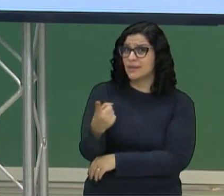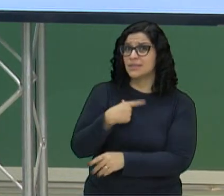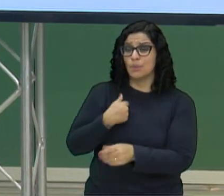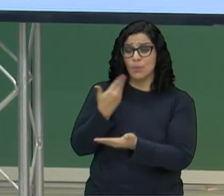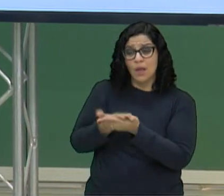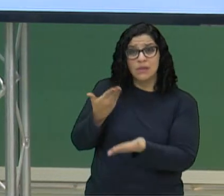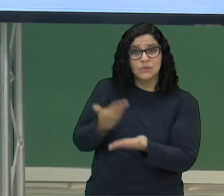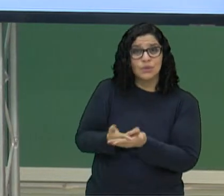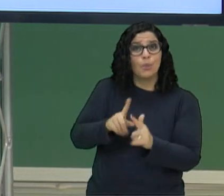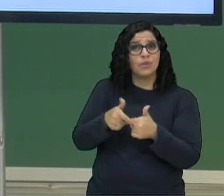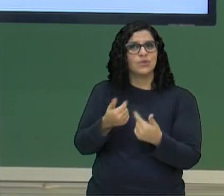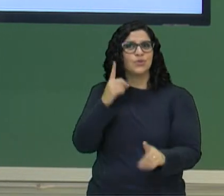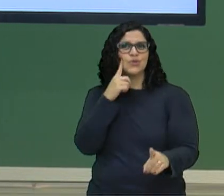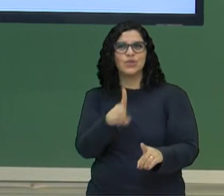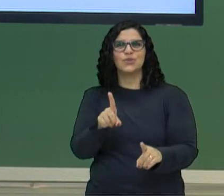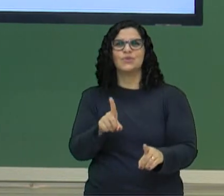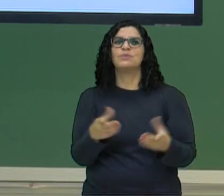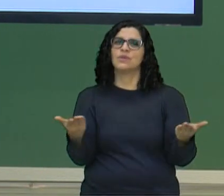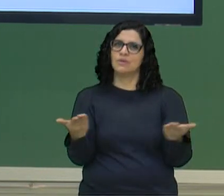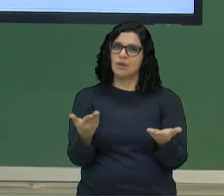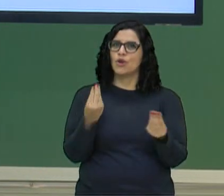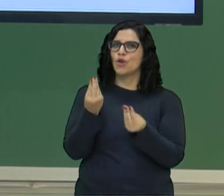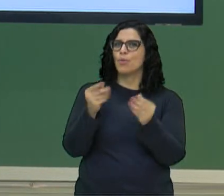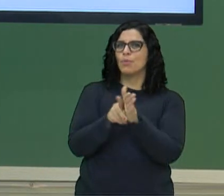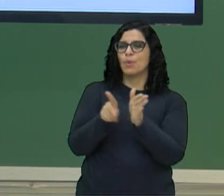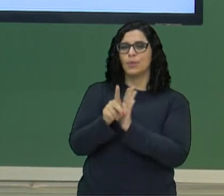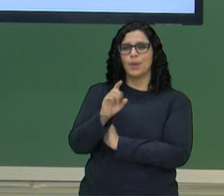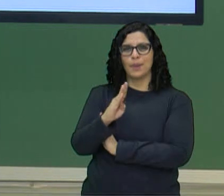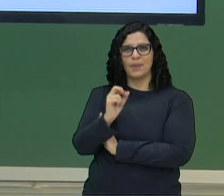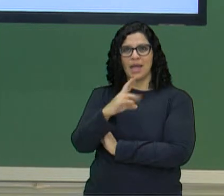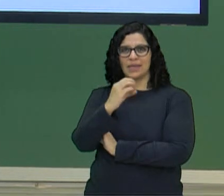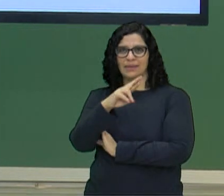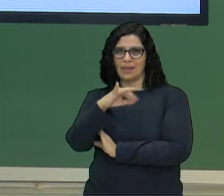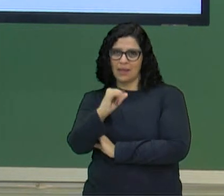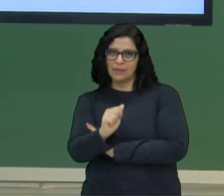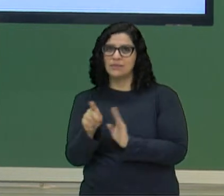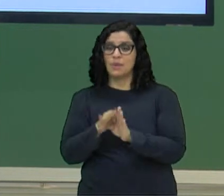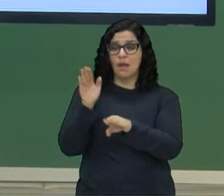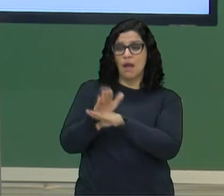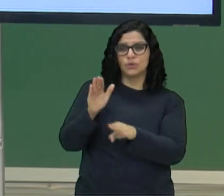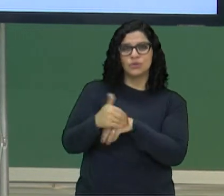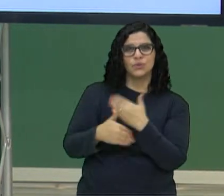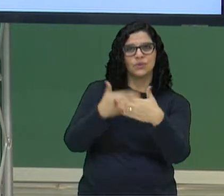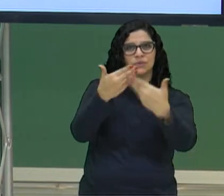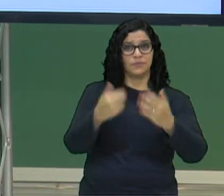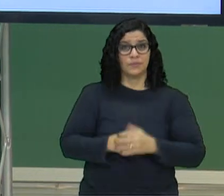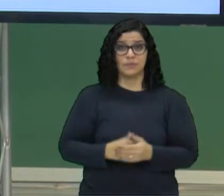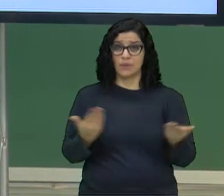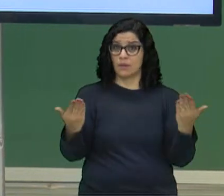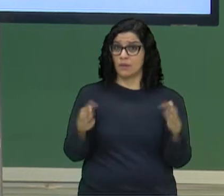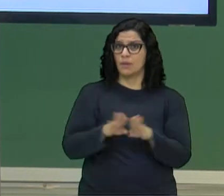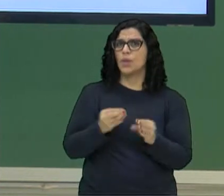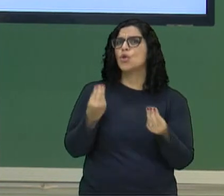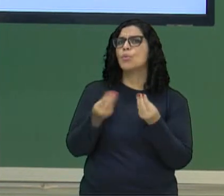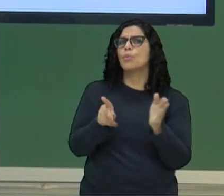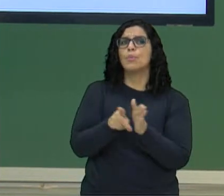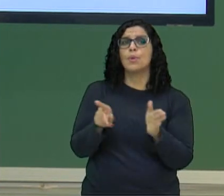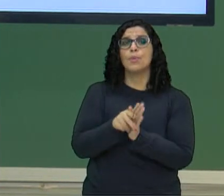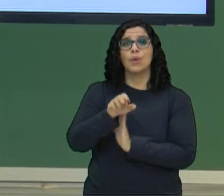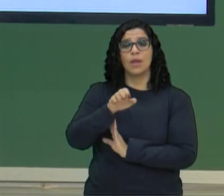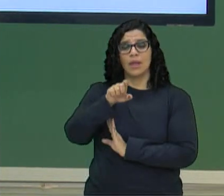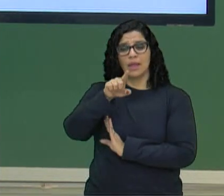Foi possível quando a gente descobriu essas bactérias que fazem esses processos. Ou também a partir de compostos de